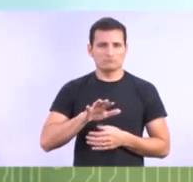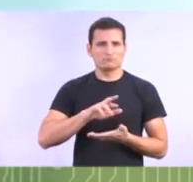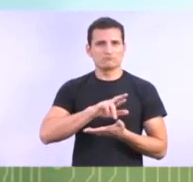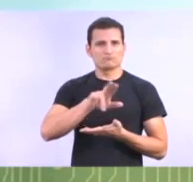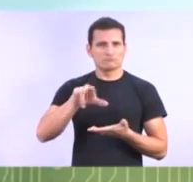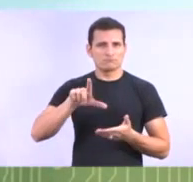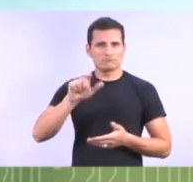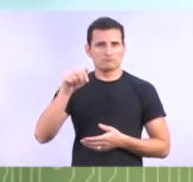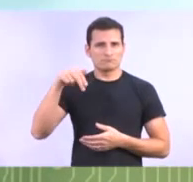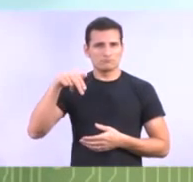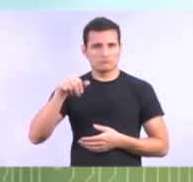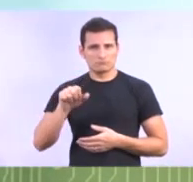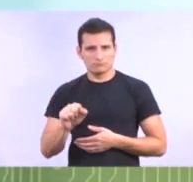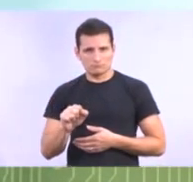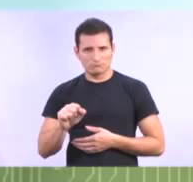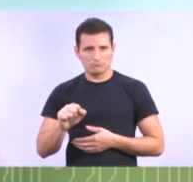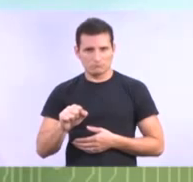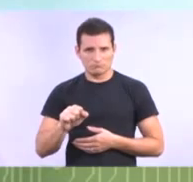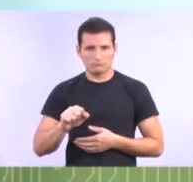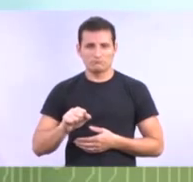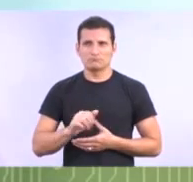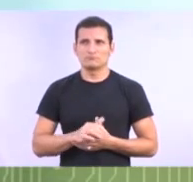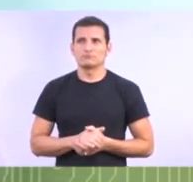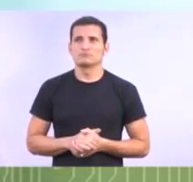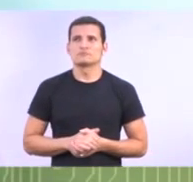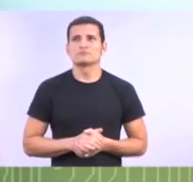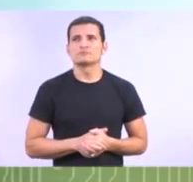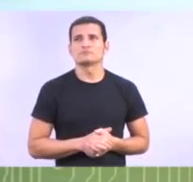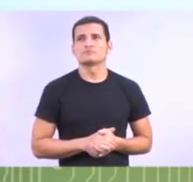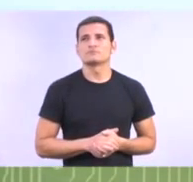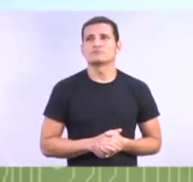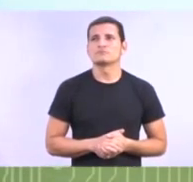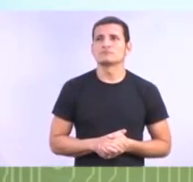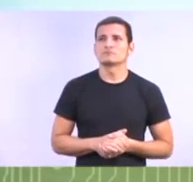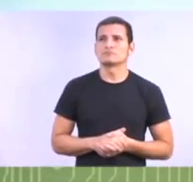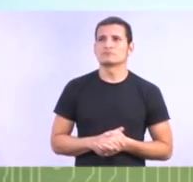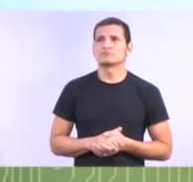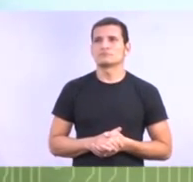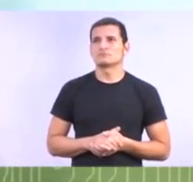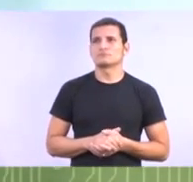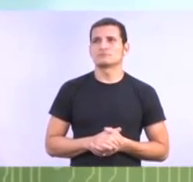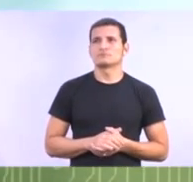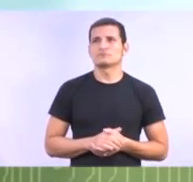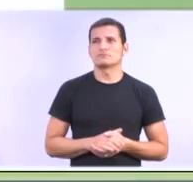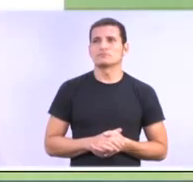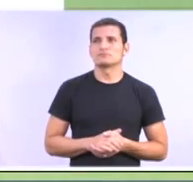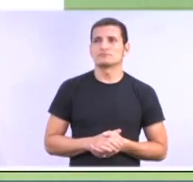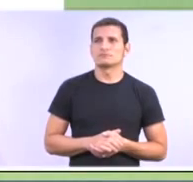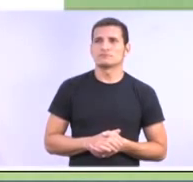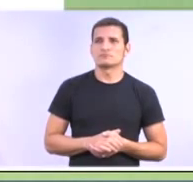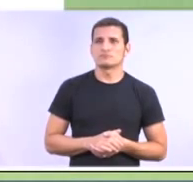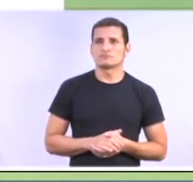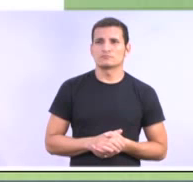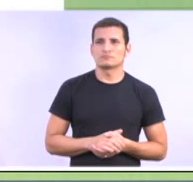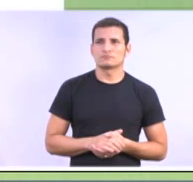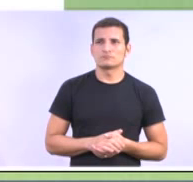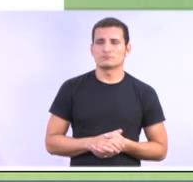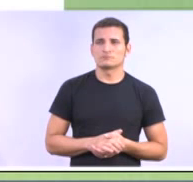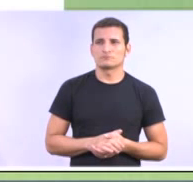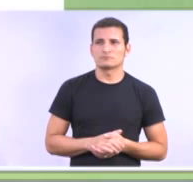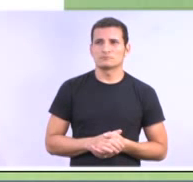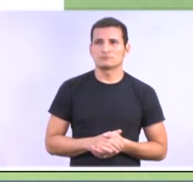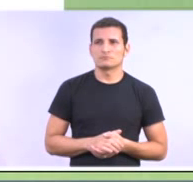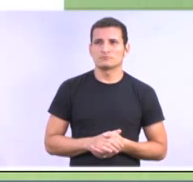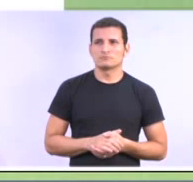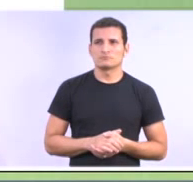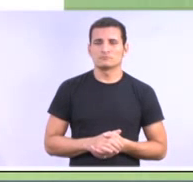LANs estarem interconectando e se falando entre si, correto? Vamos ao desenho. A gente tem aqui, por